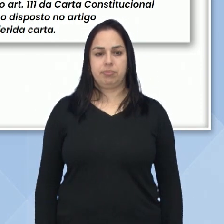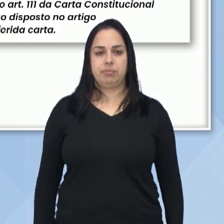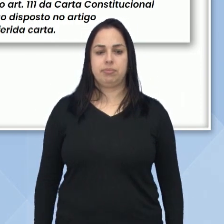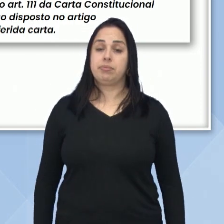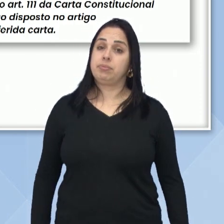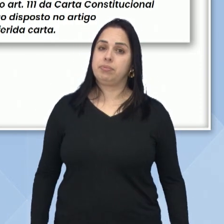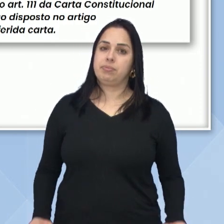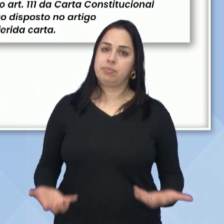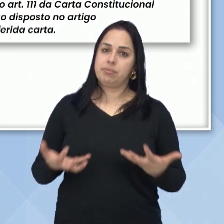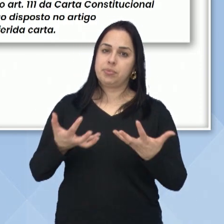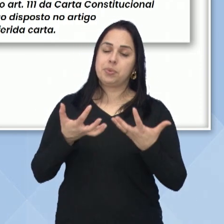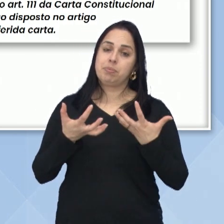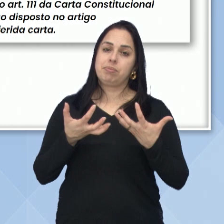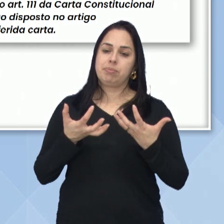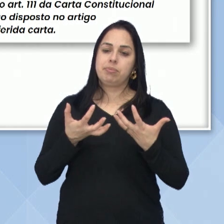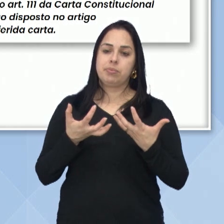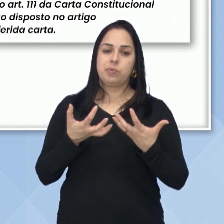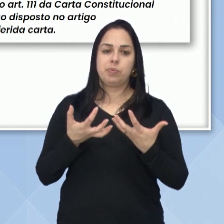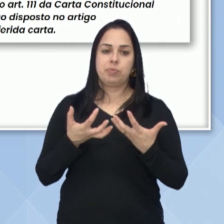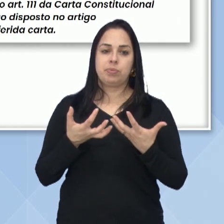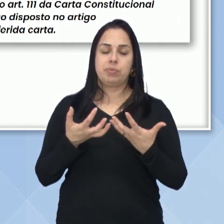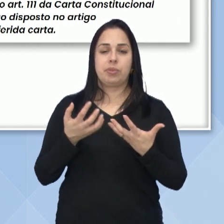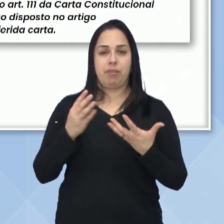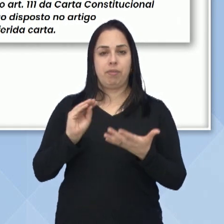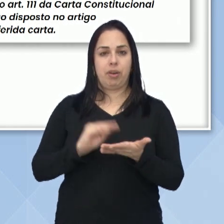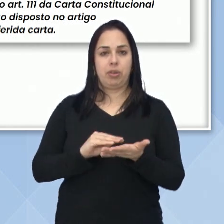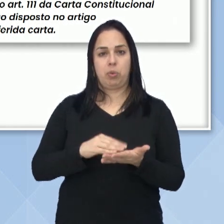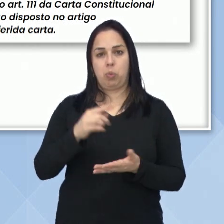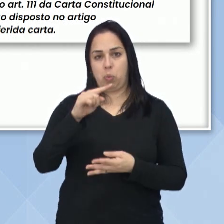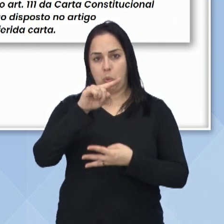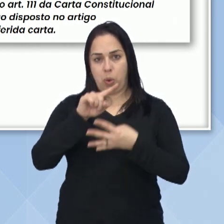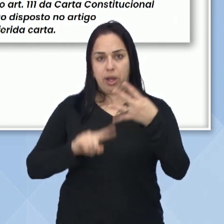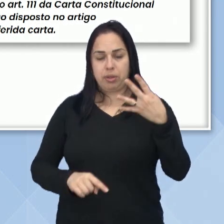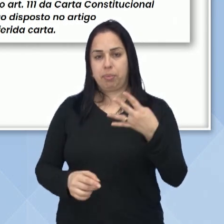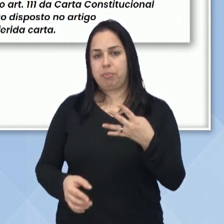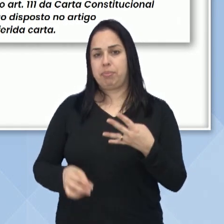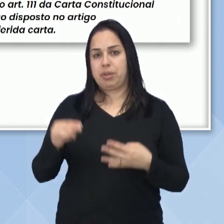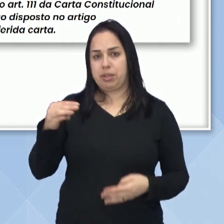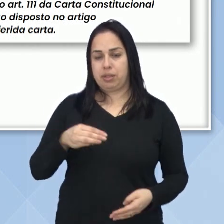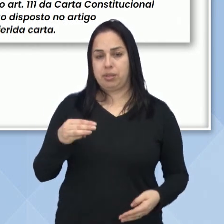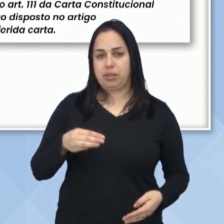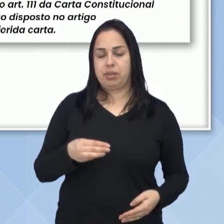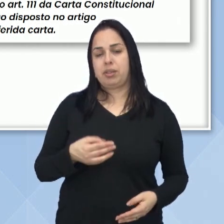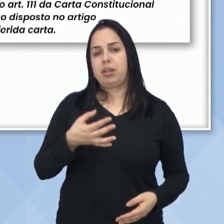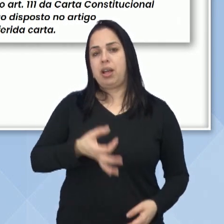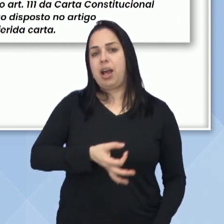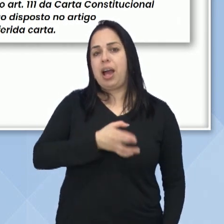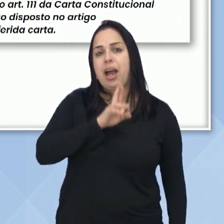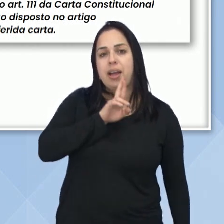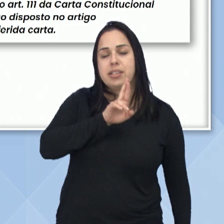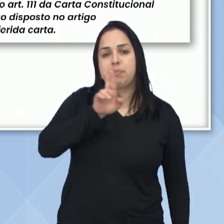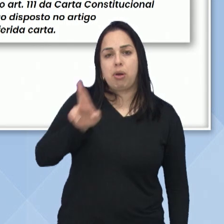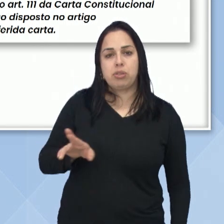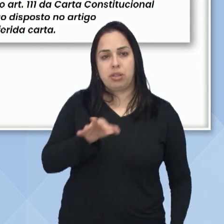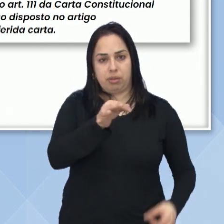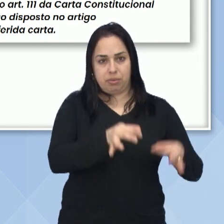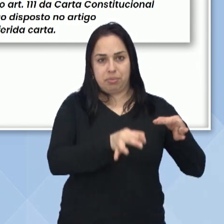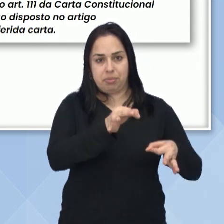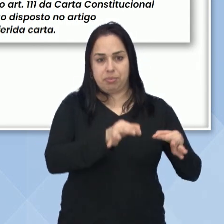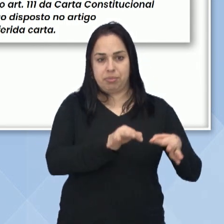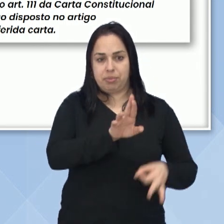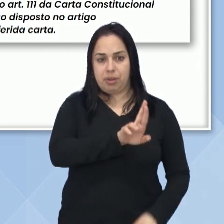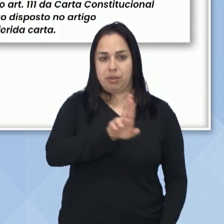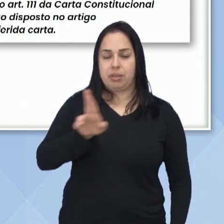Eu queria, tem 4 minutos, ler o parecer da assessoria jurídica da Casa, acho que é